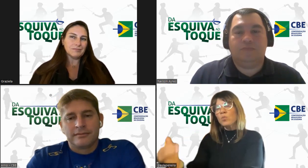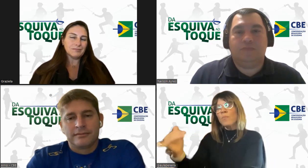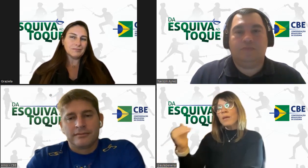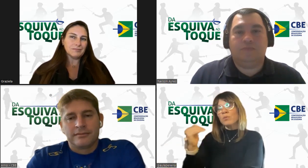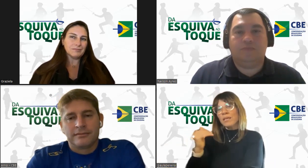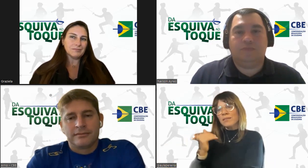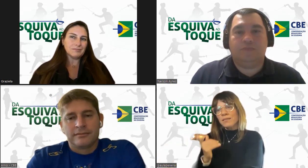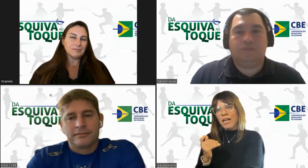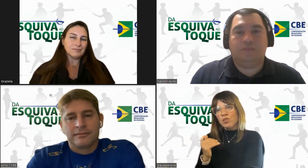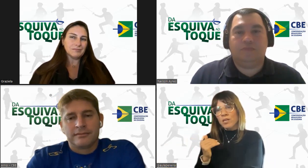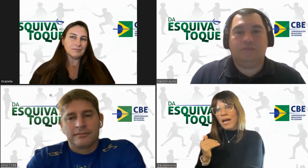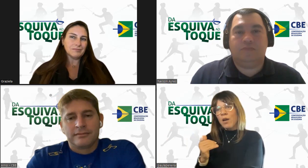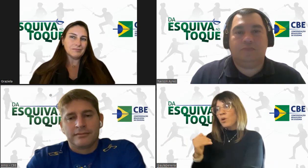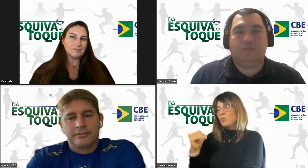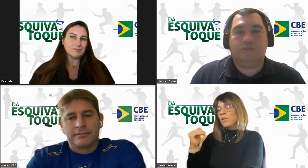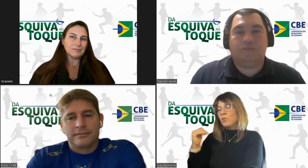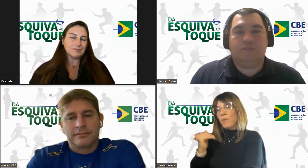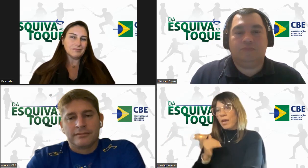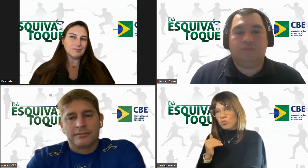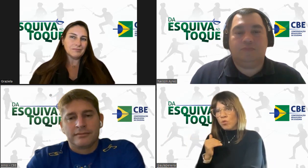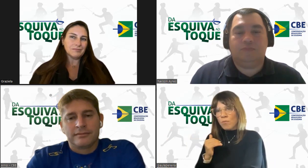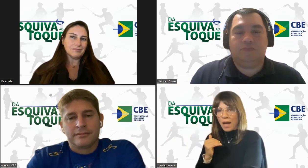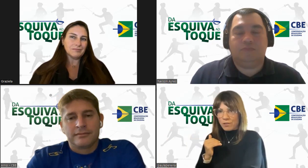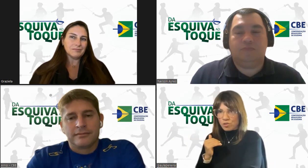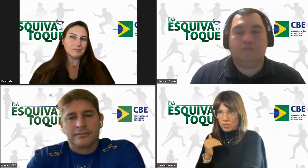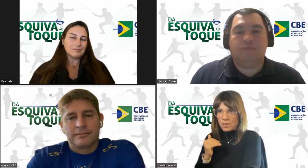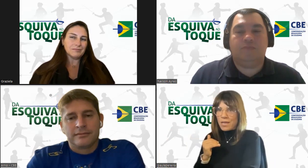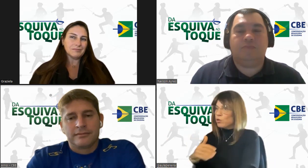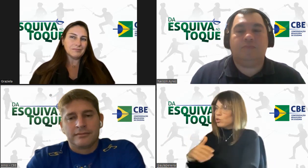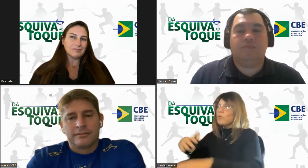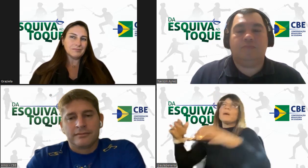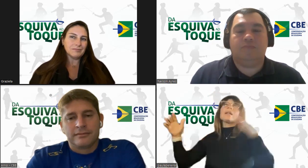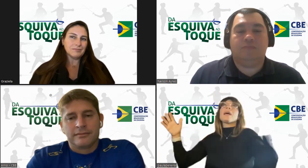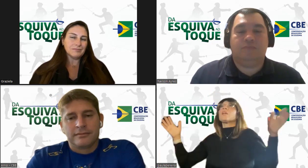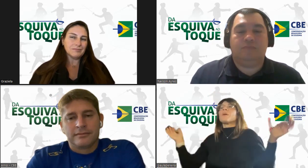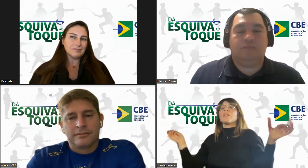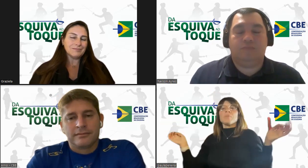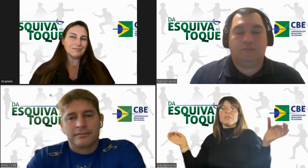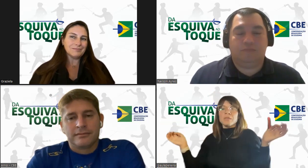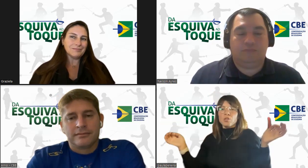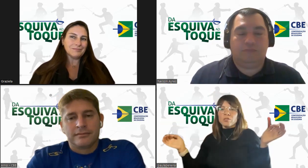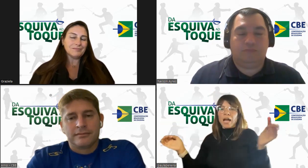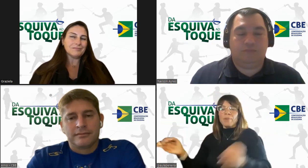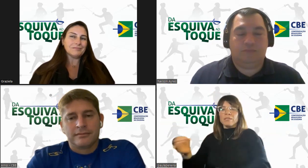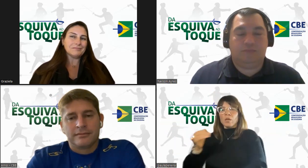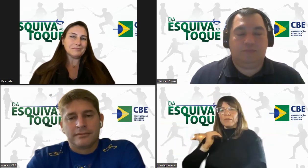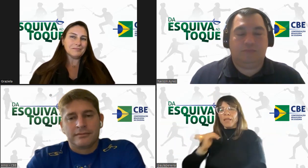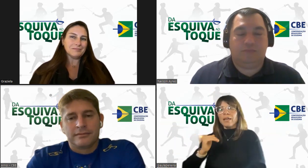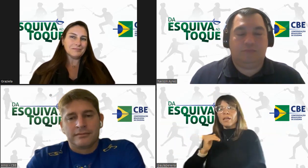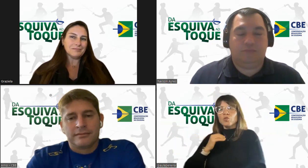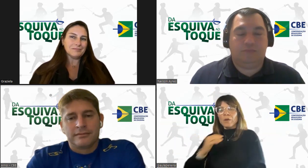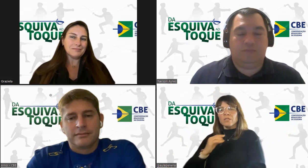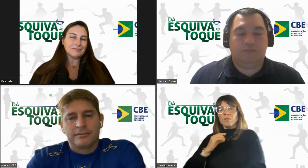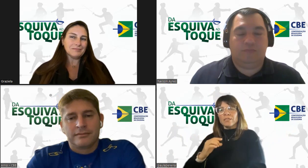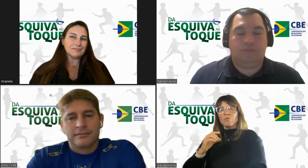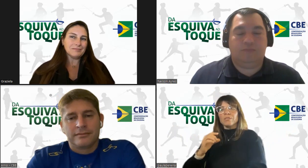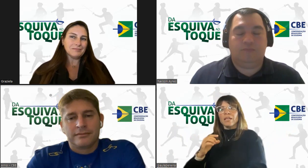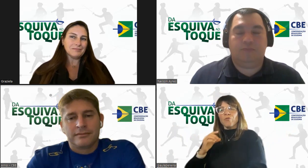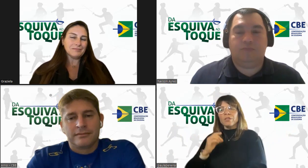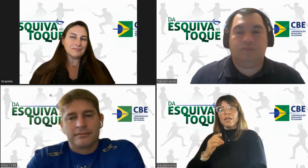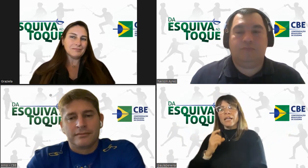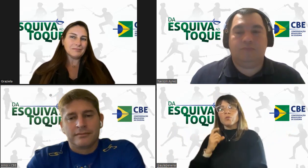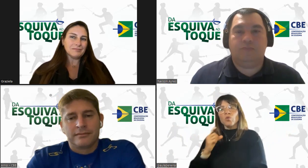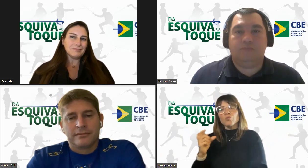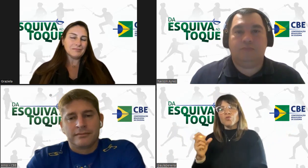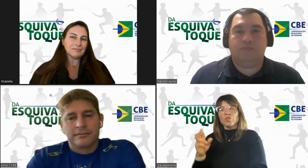no momento que a ansiedade chegar eu posso estar no meio de um combate eu não vou parar lá no meio da pista e meditar Mas tem uma técnica de uma respiração